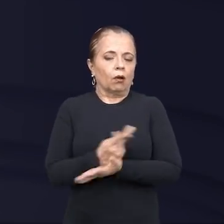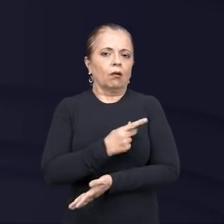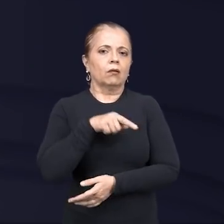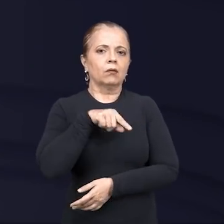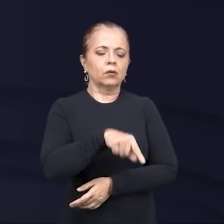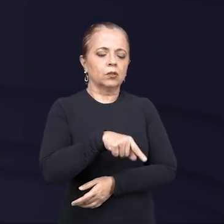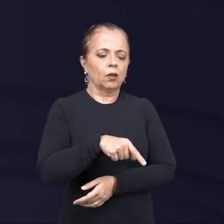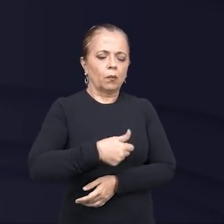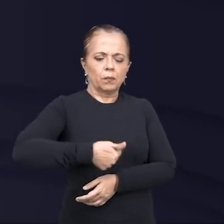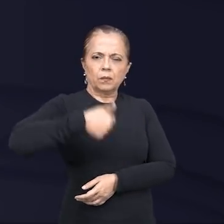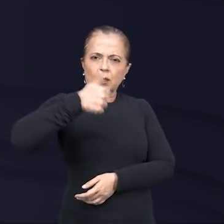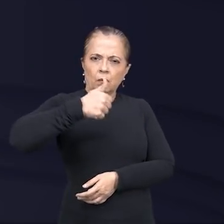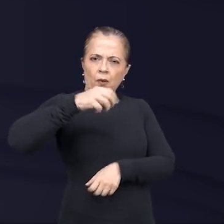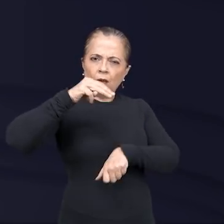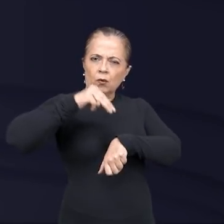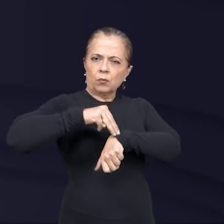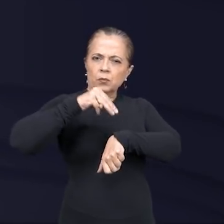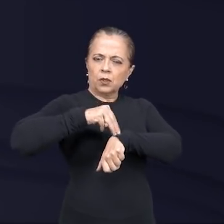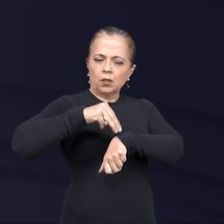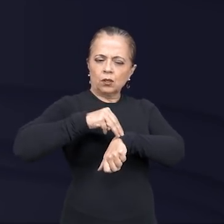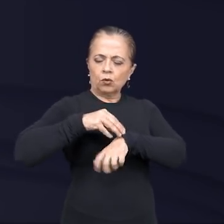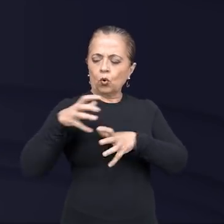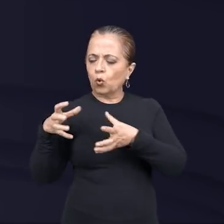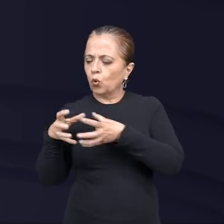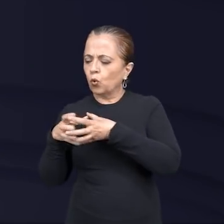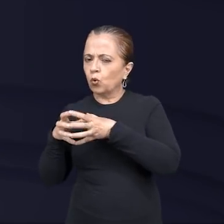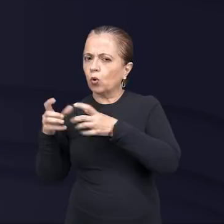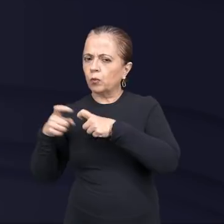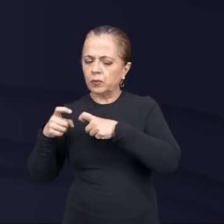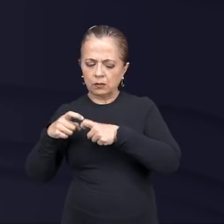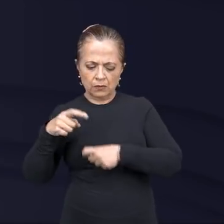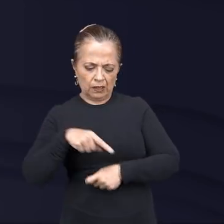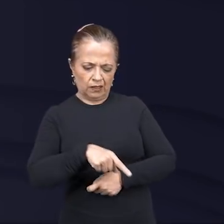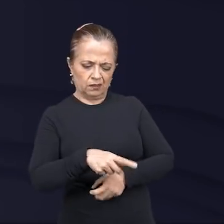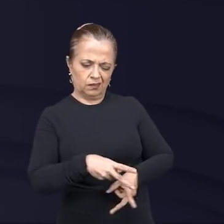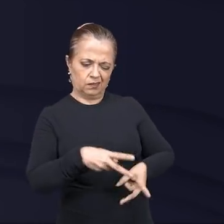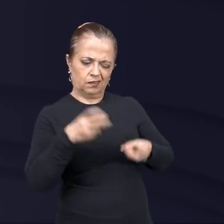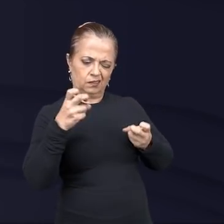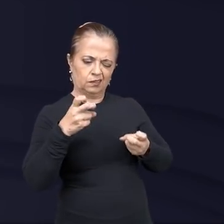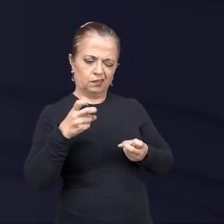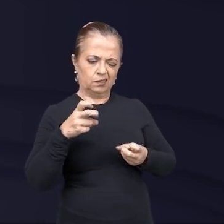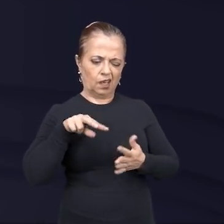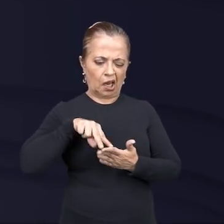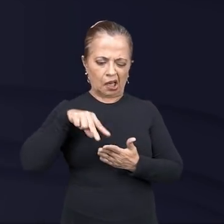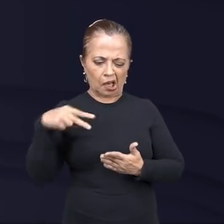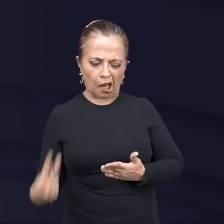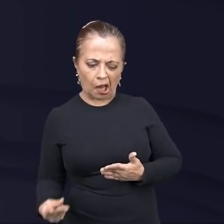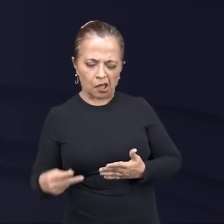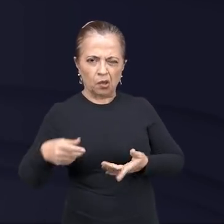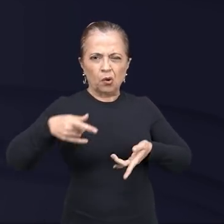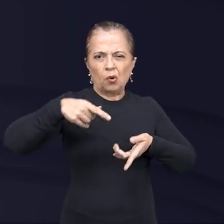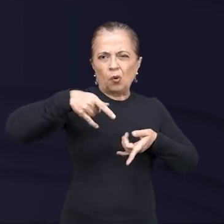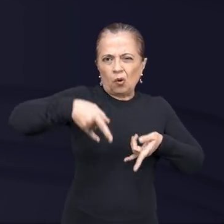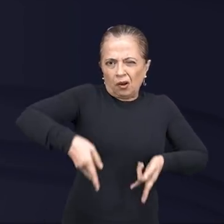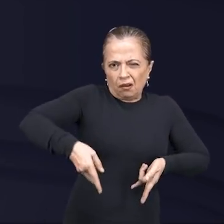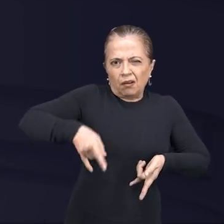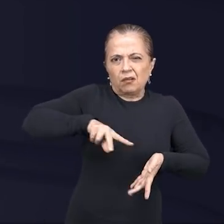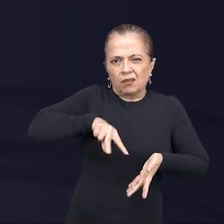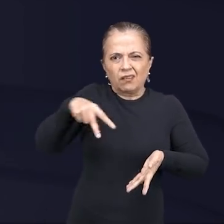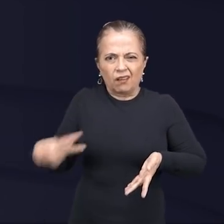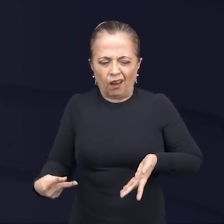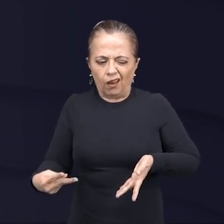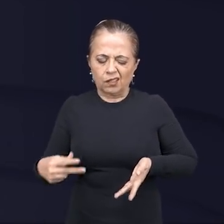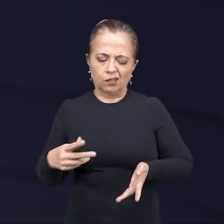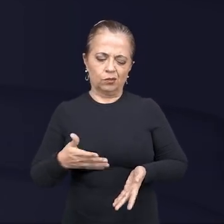primeiro minuto a equipe médica não se convence dessa narrativa de